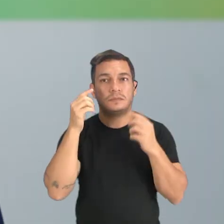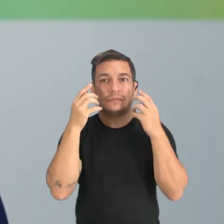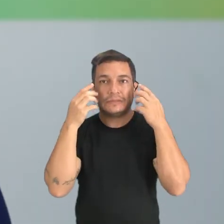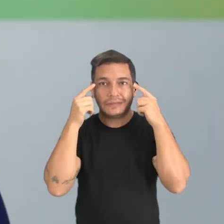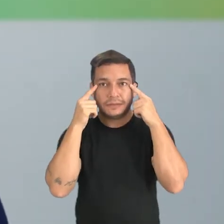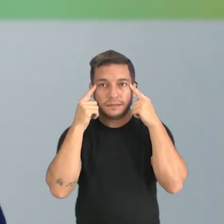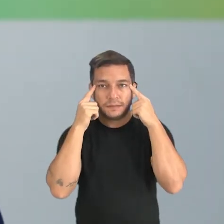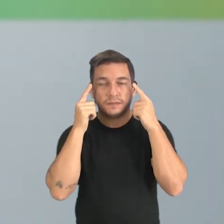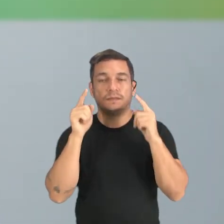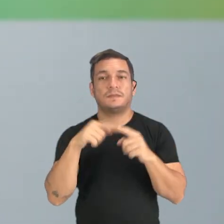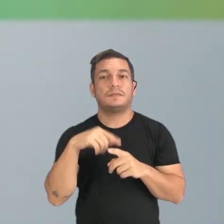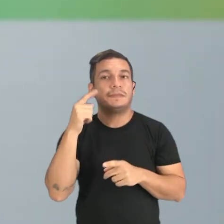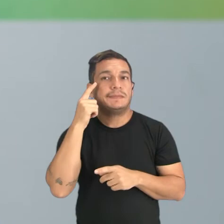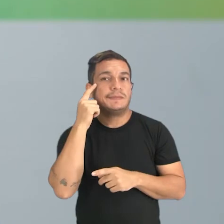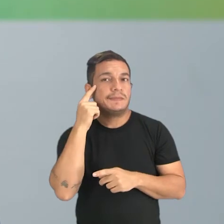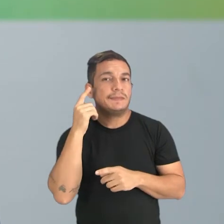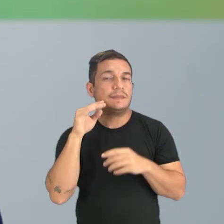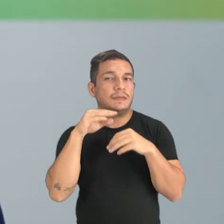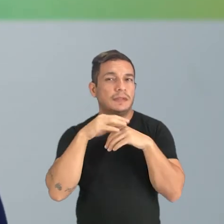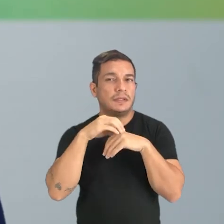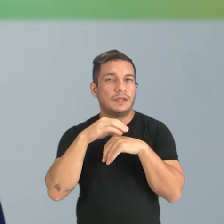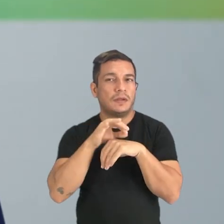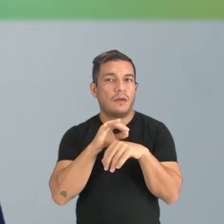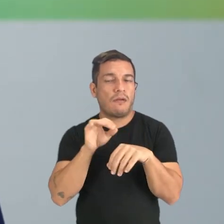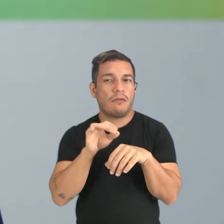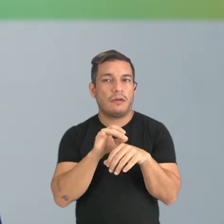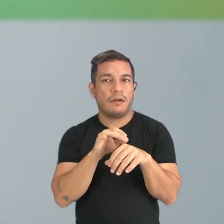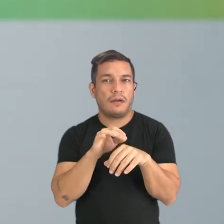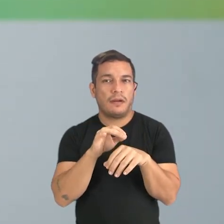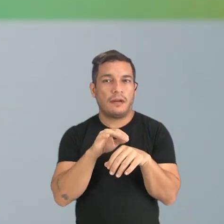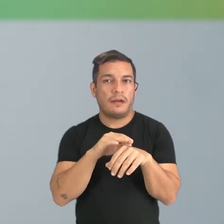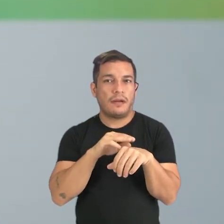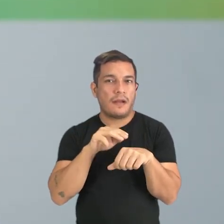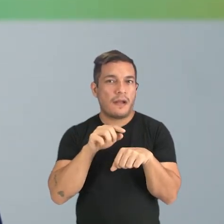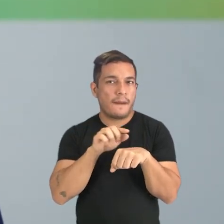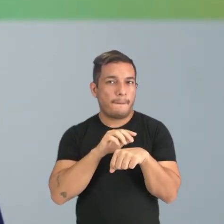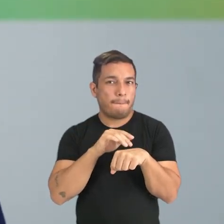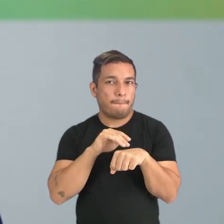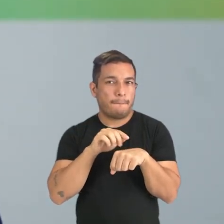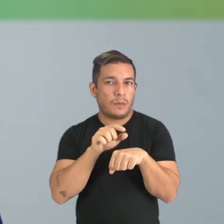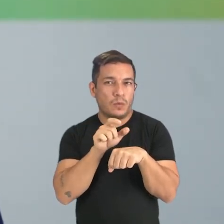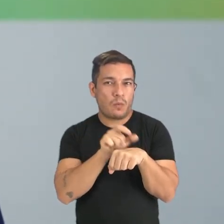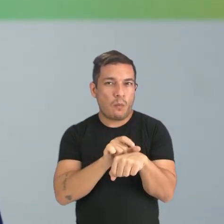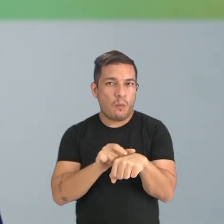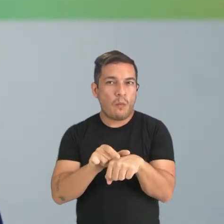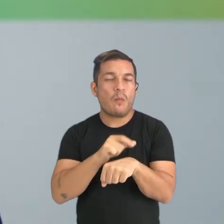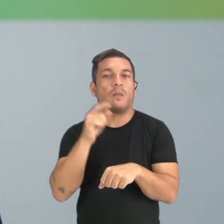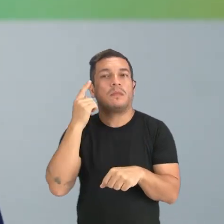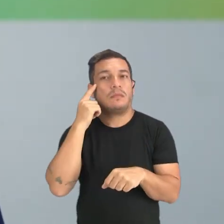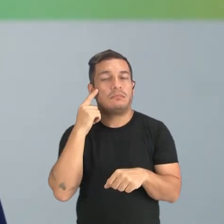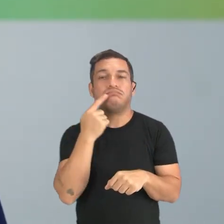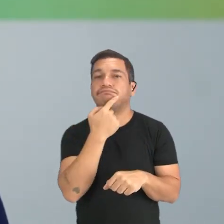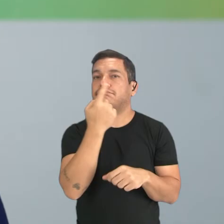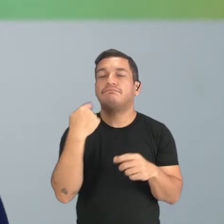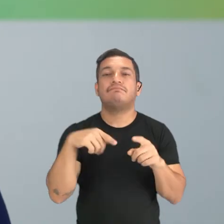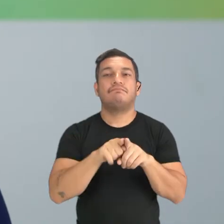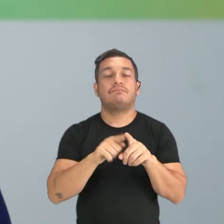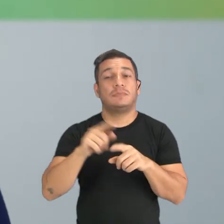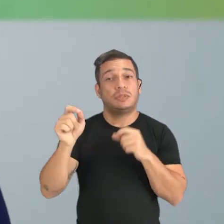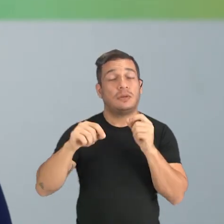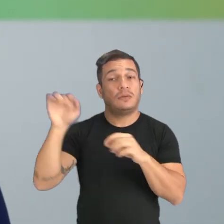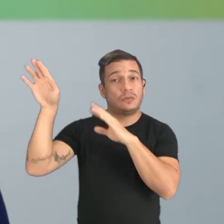e muito mais. Então, que fique bem claro que a radiação